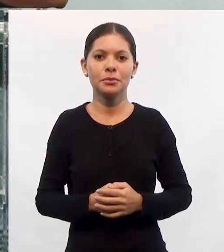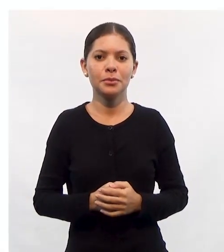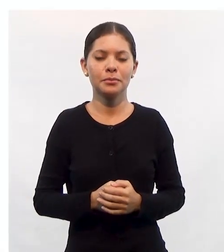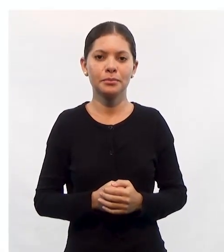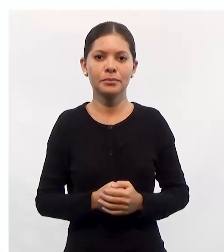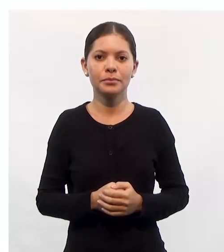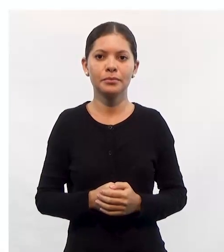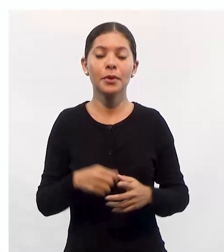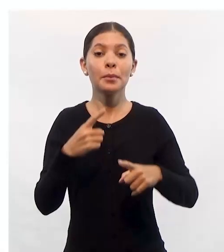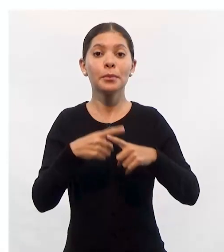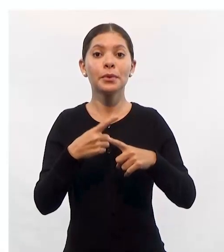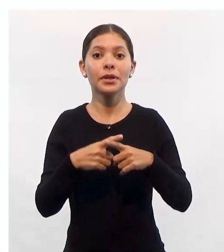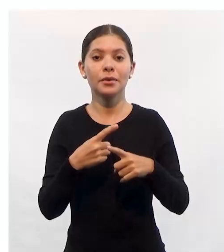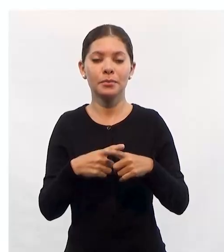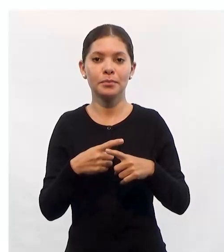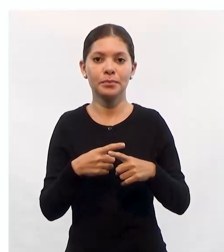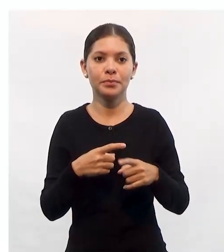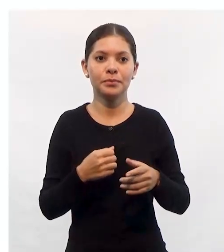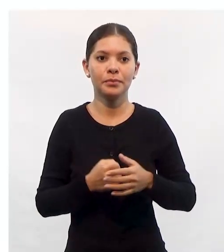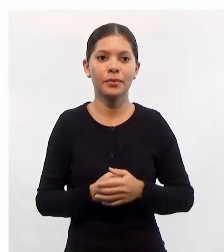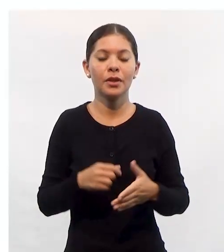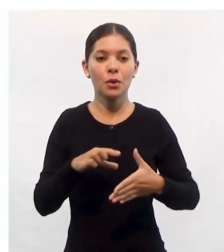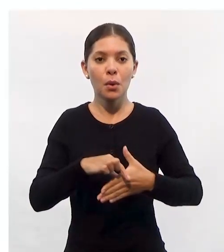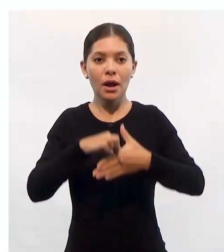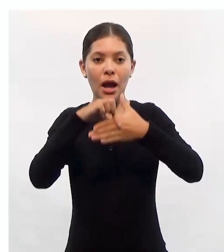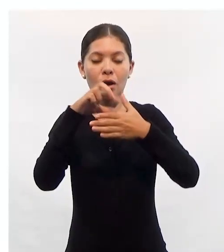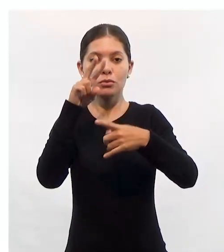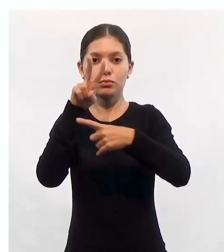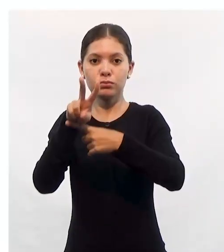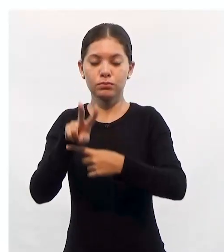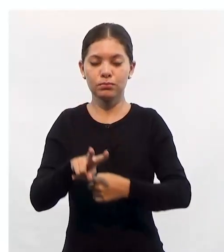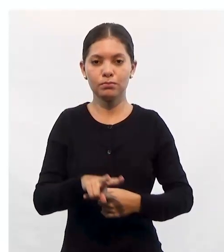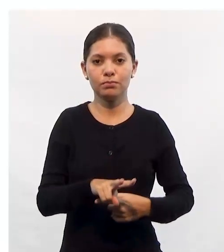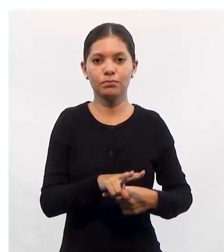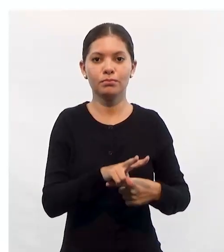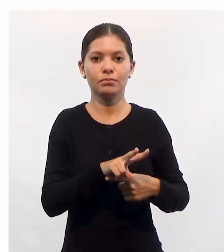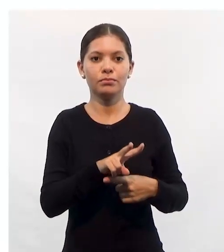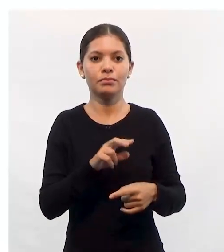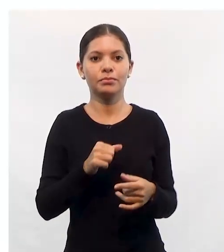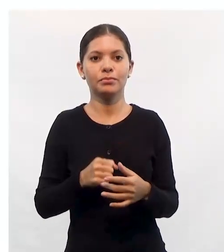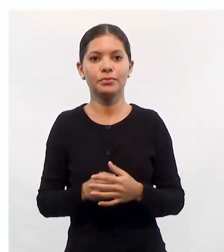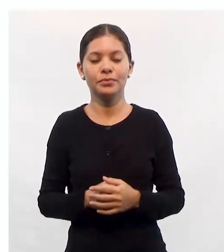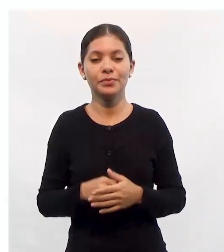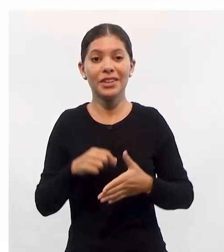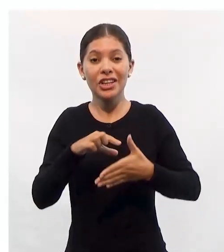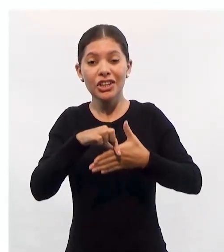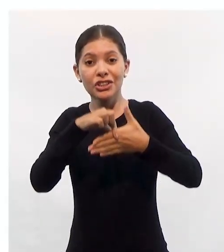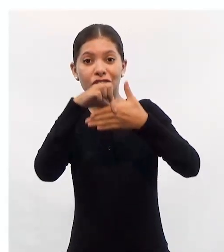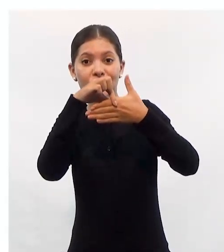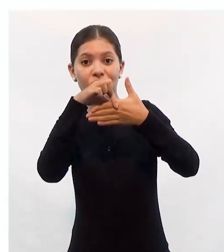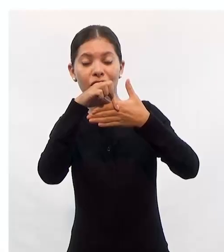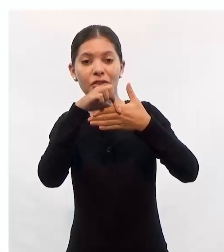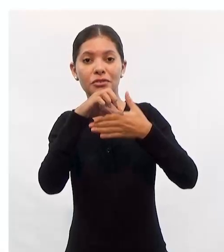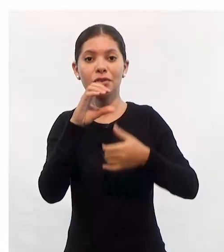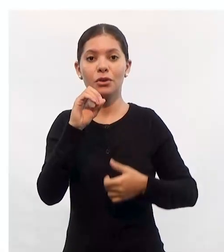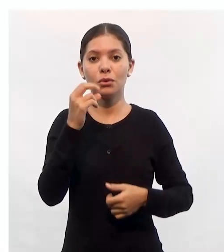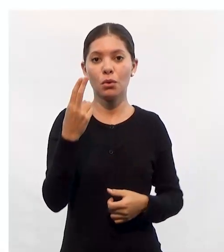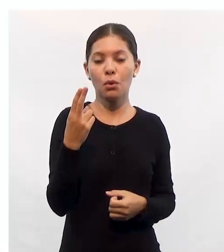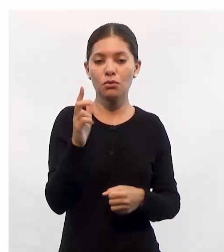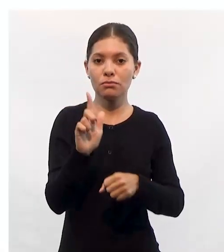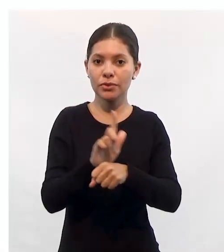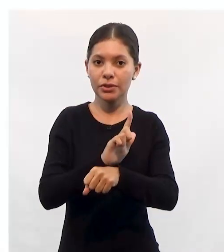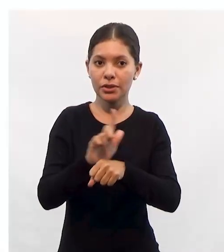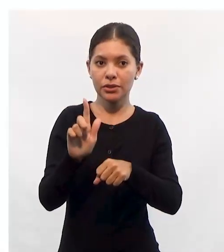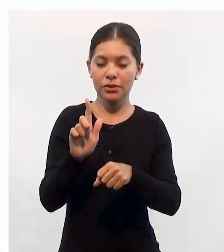obra. Por quê? Porque ele ocupa um cargo de supervisão, chefia ou